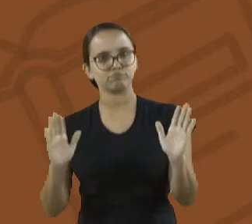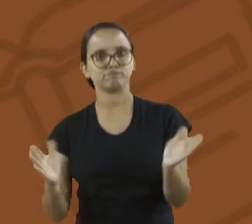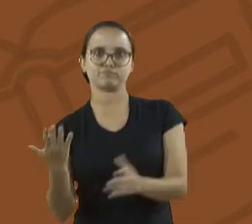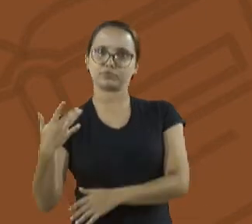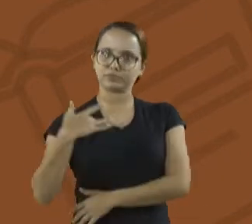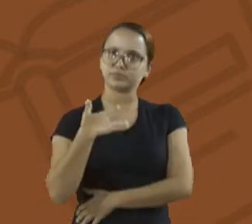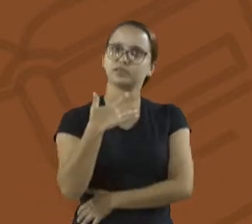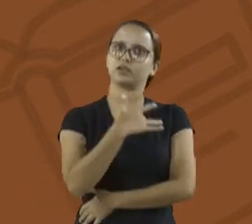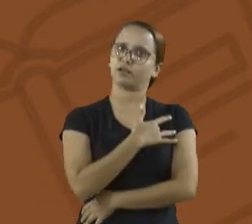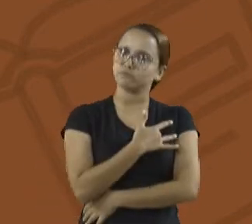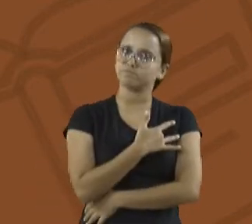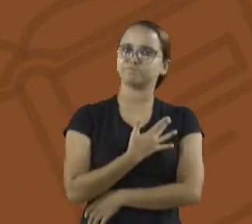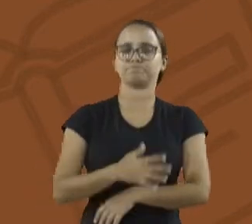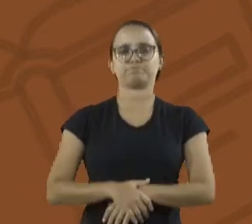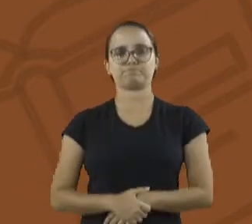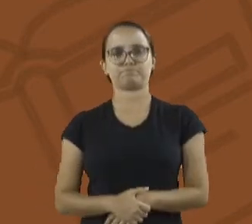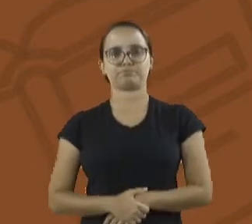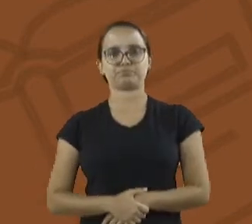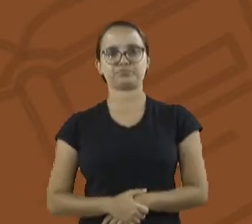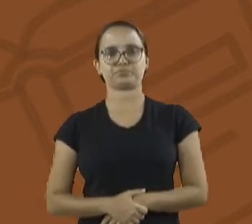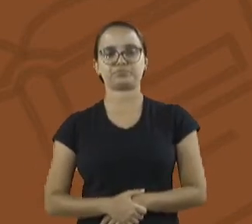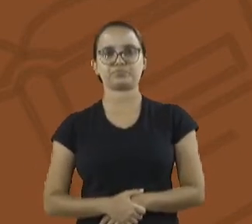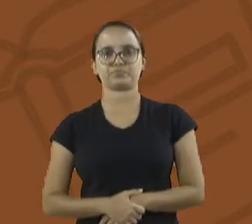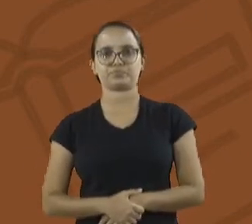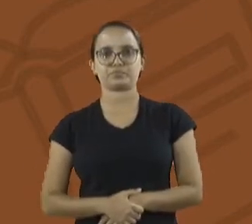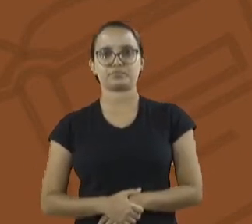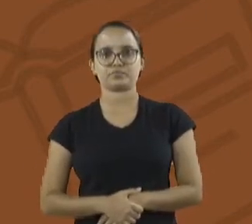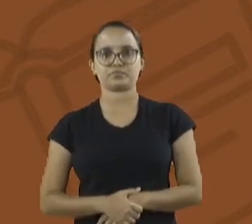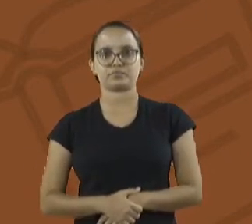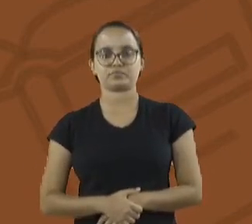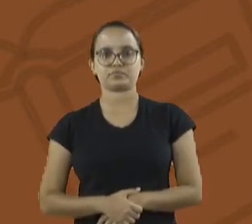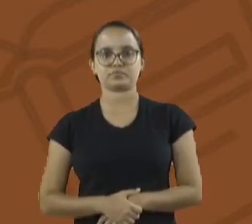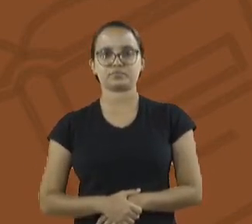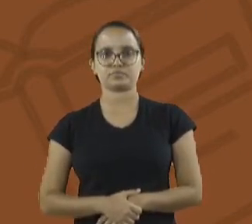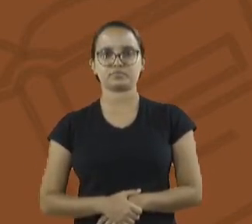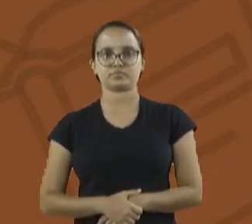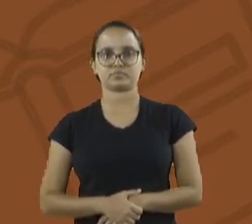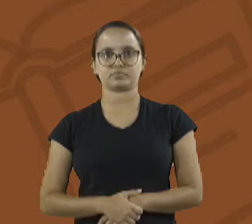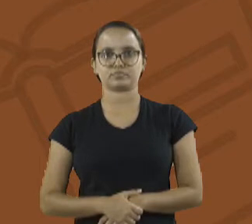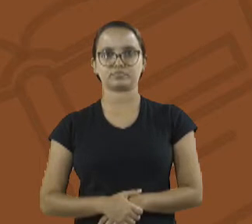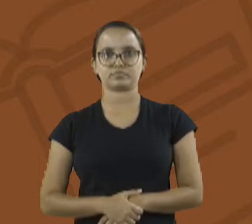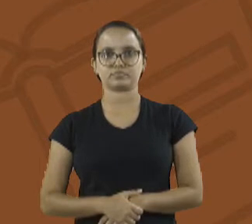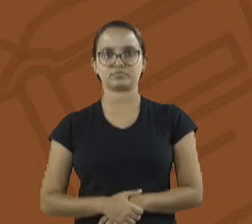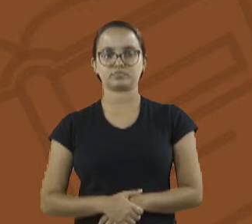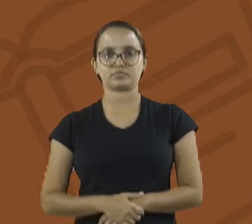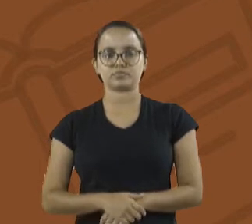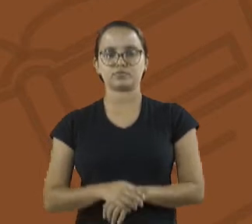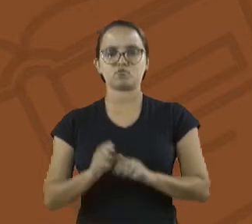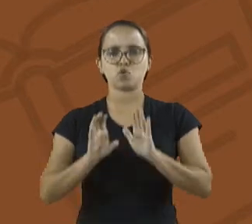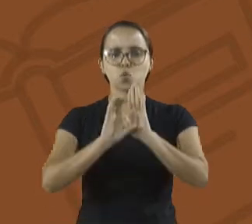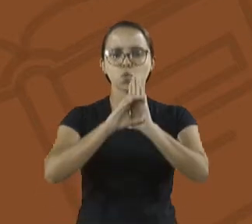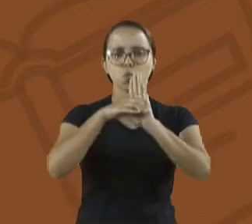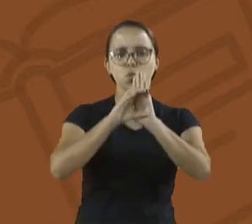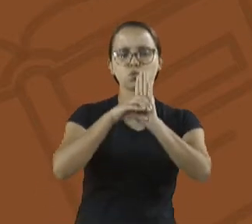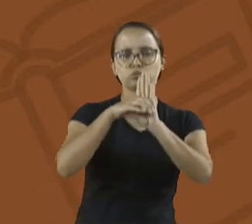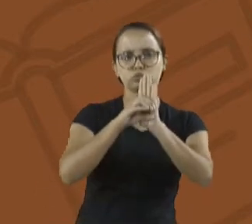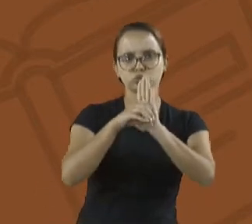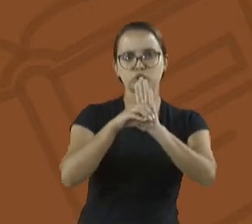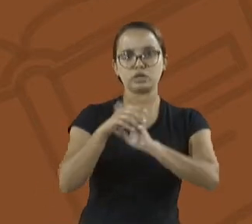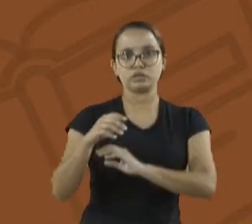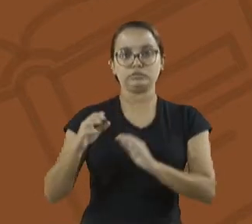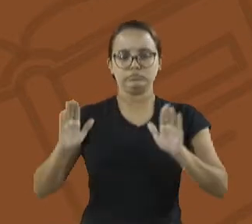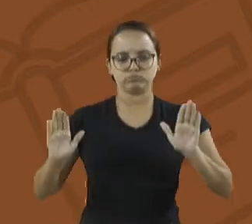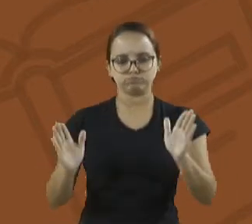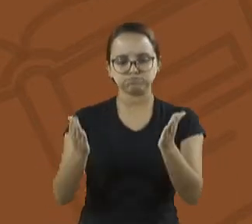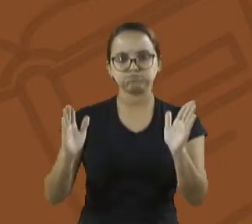noção de prevenção, né, passa a um conceito de promoção. A gente tem que